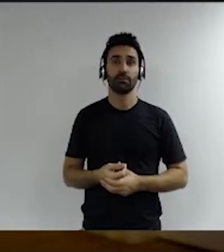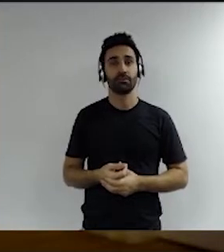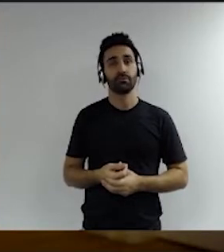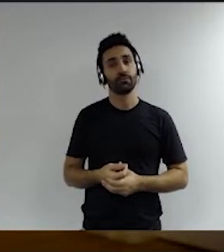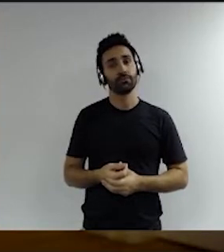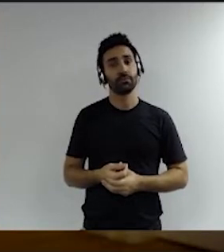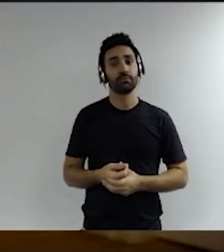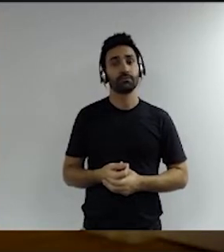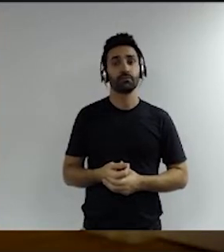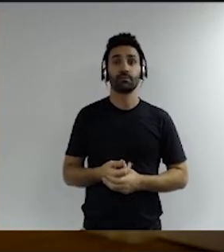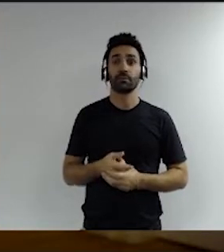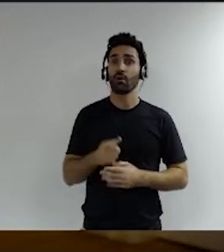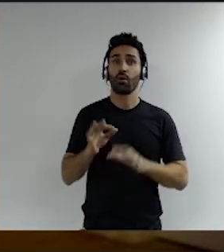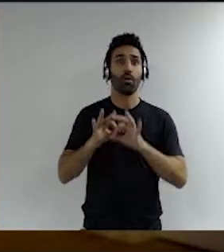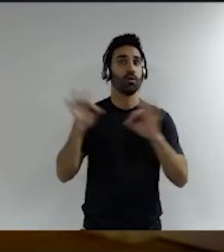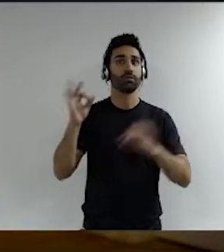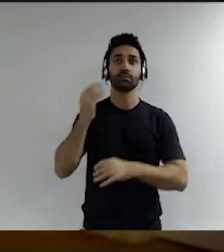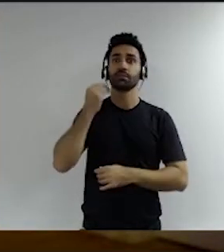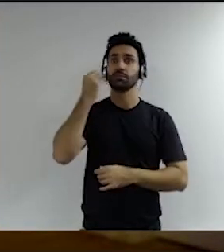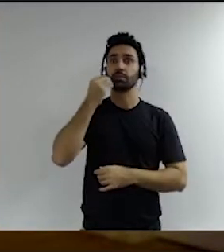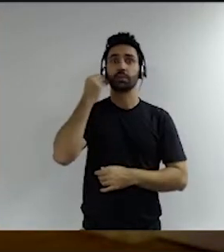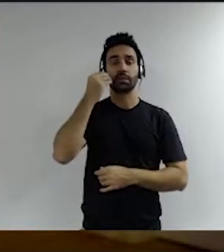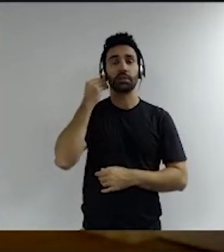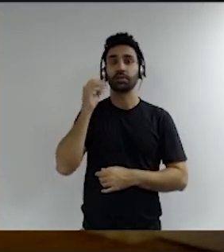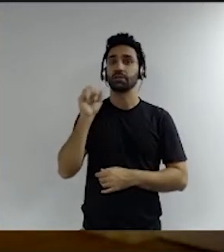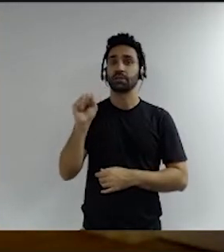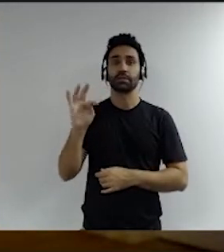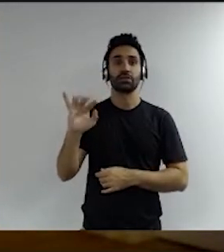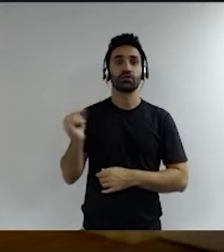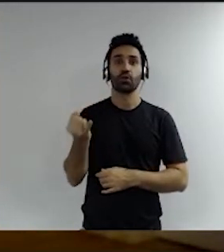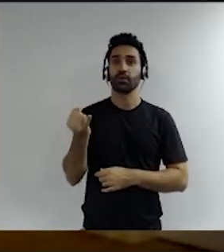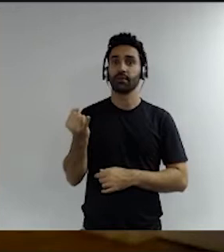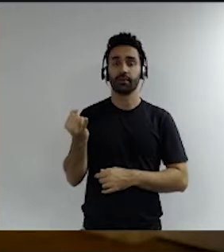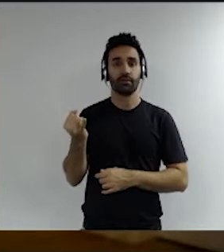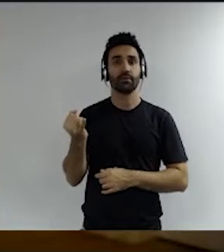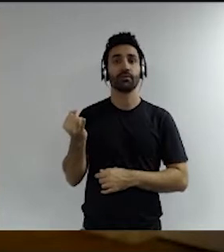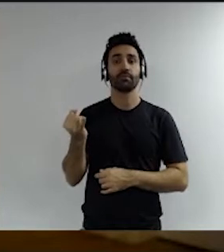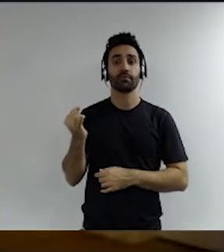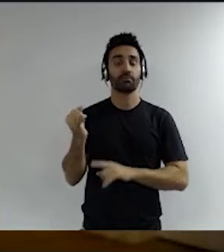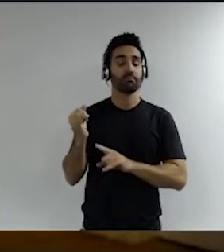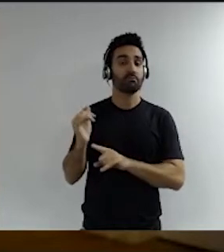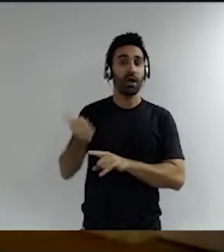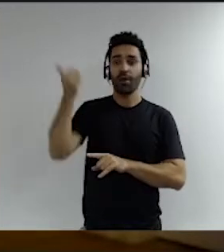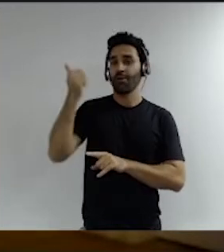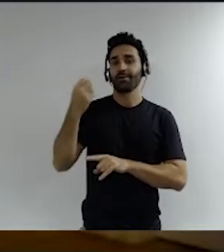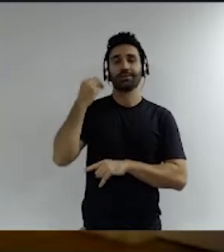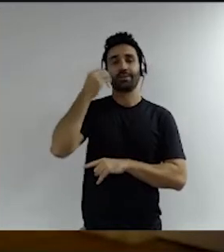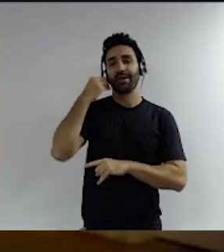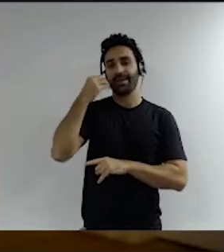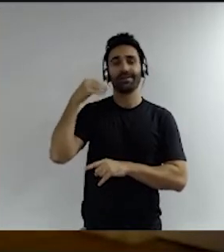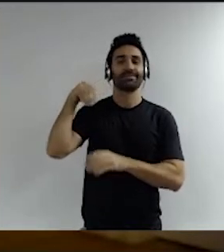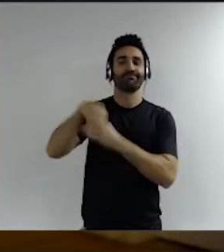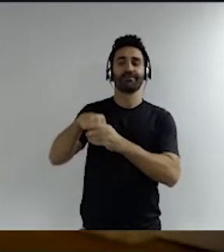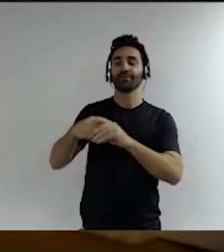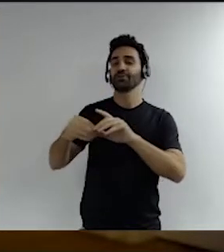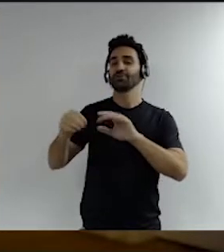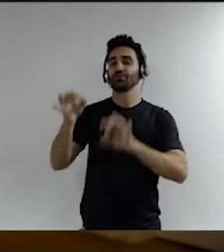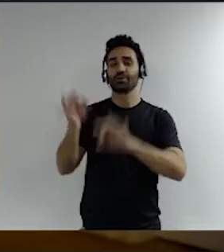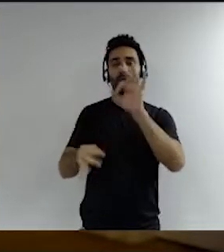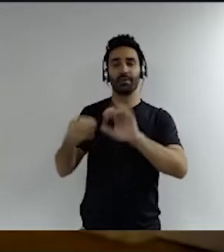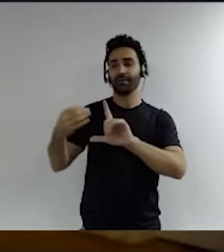Entendo que foi a melhor experiência que o Superior Tribunal de Justiça teve nos últimos tempos. E por